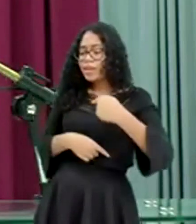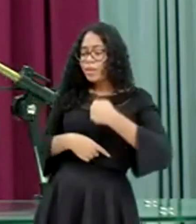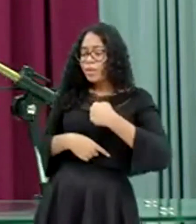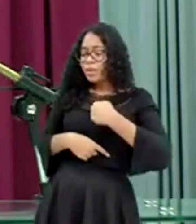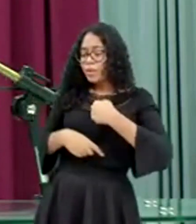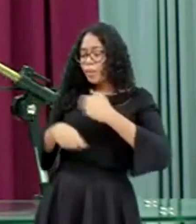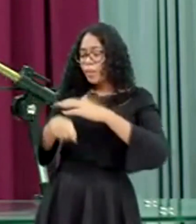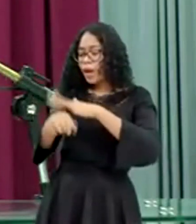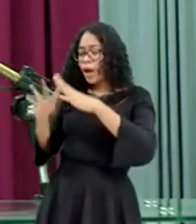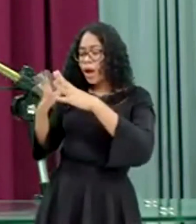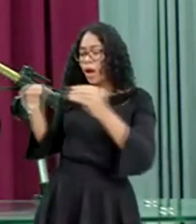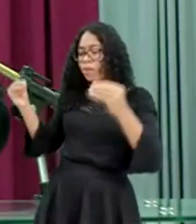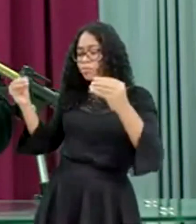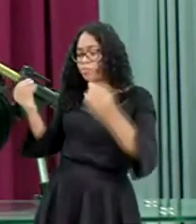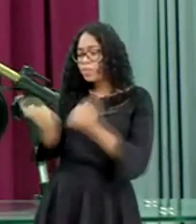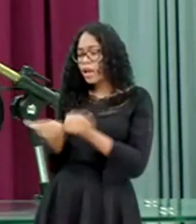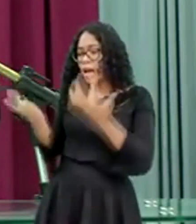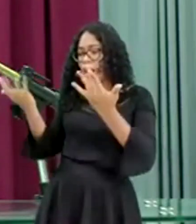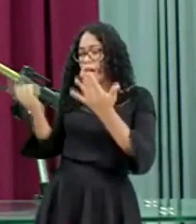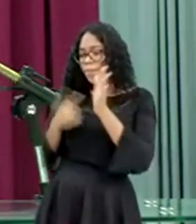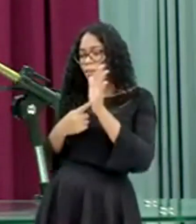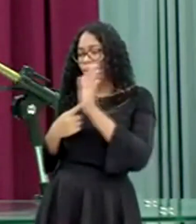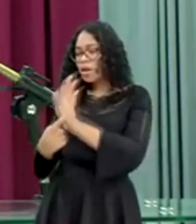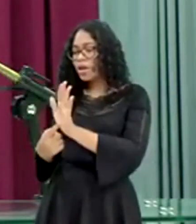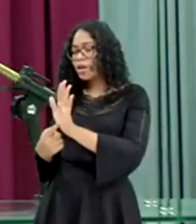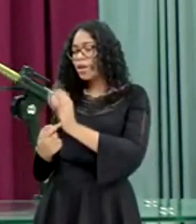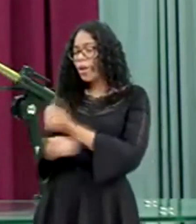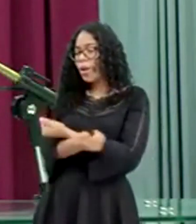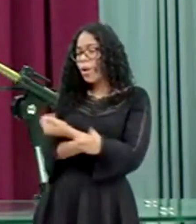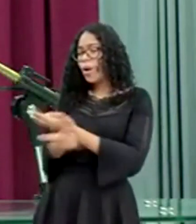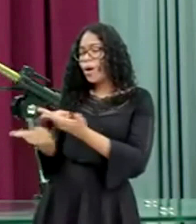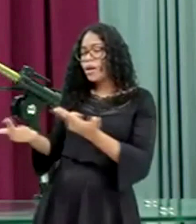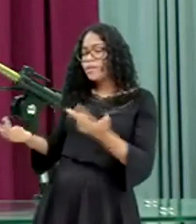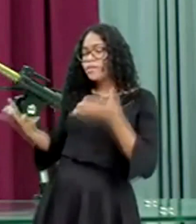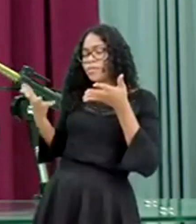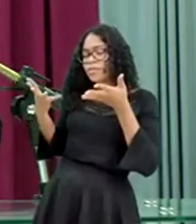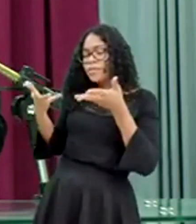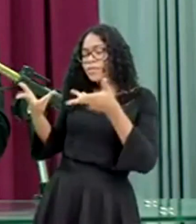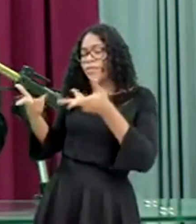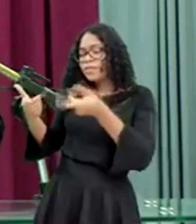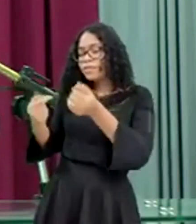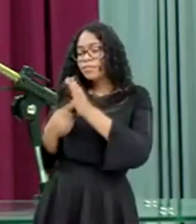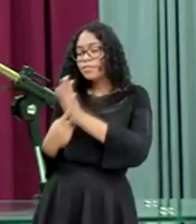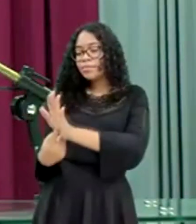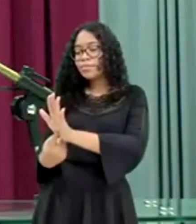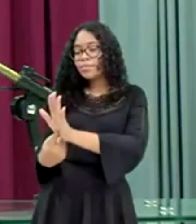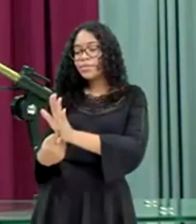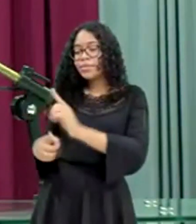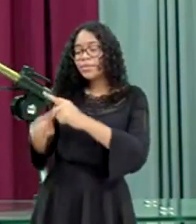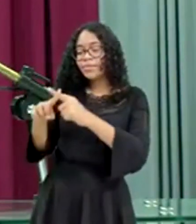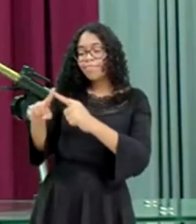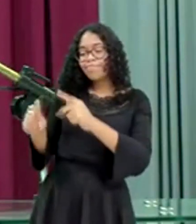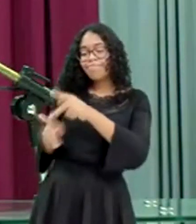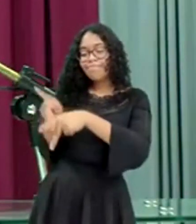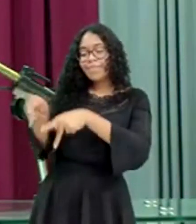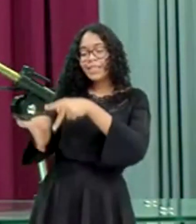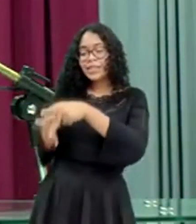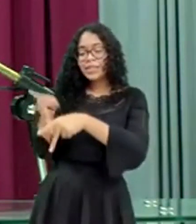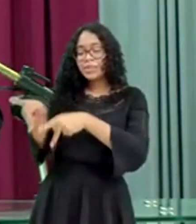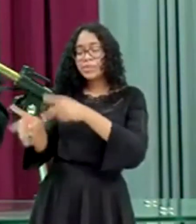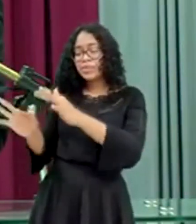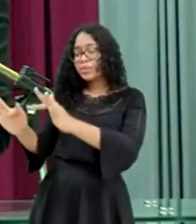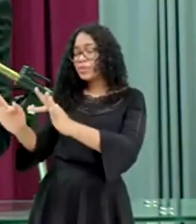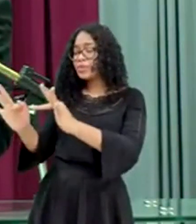prodígios, maravilhas, já trouxe sinais miraculosos no meio deles. Eles ainda continuam sem crer